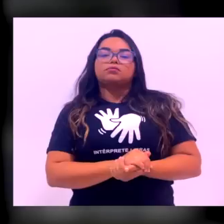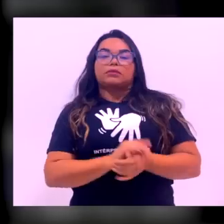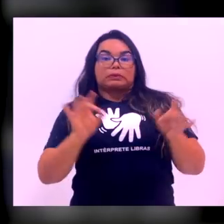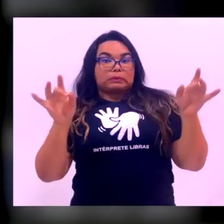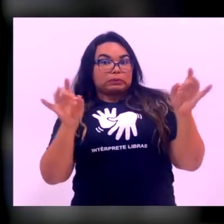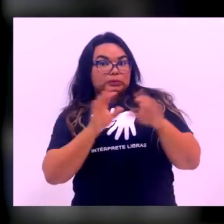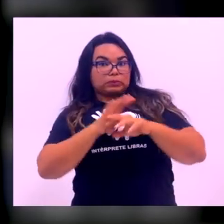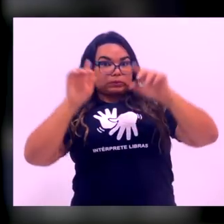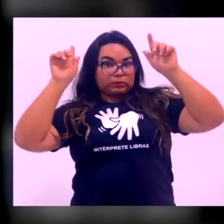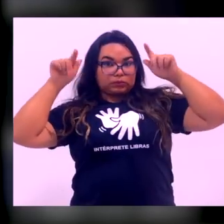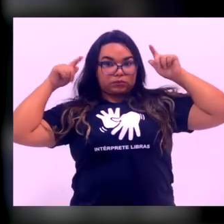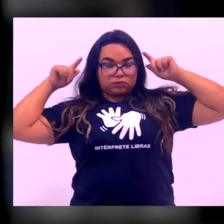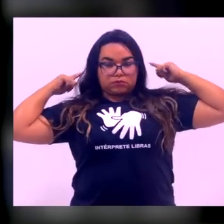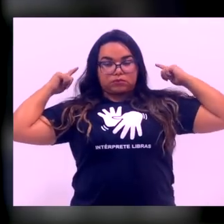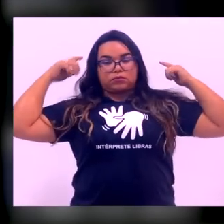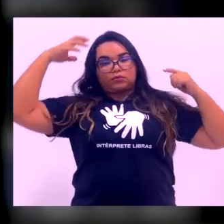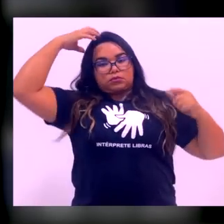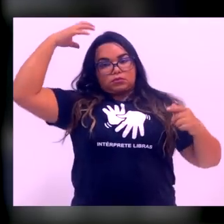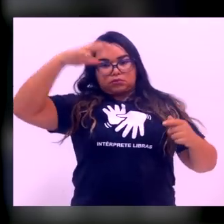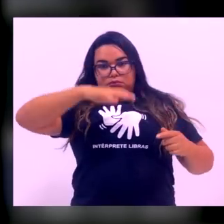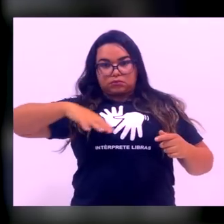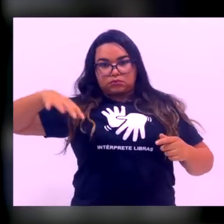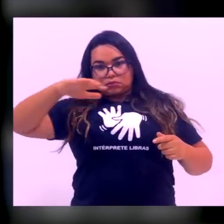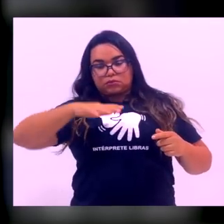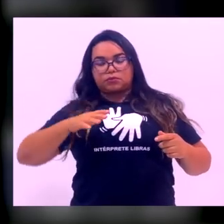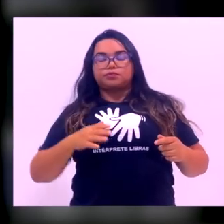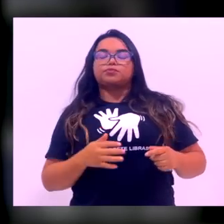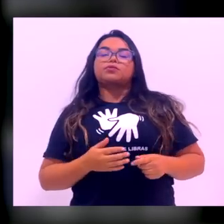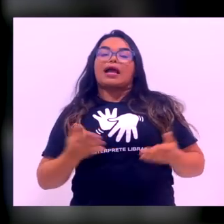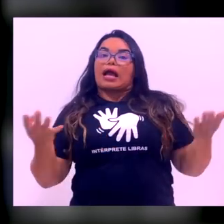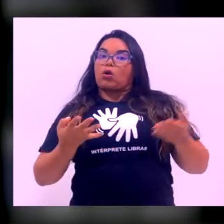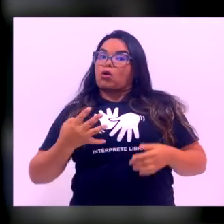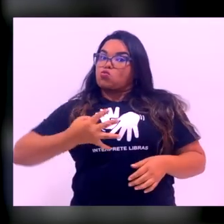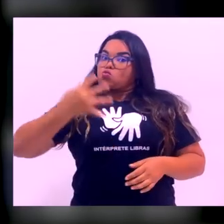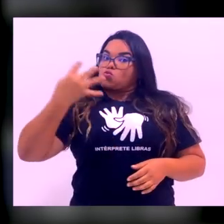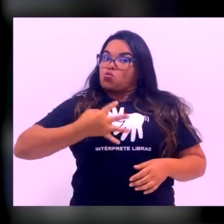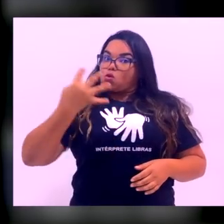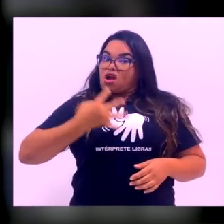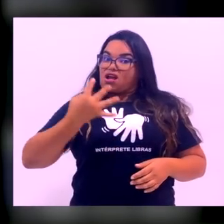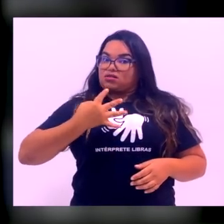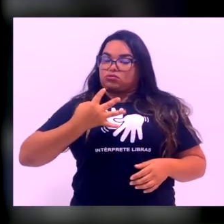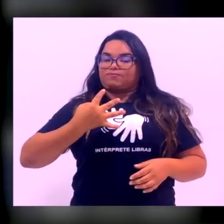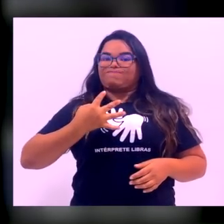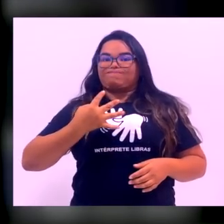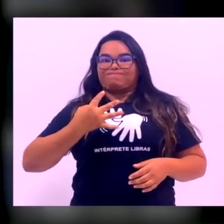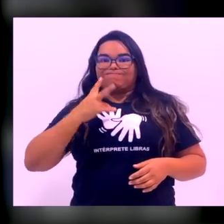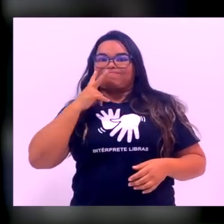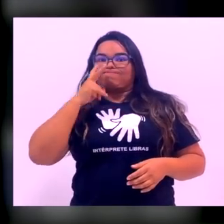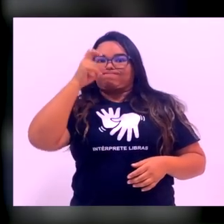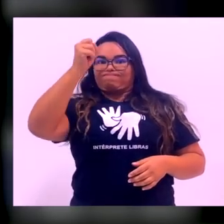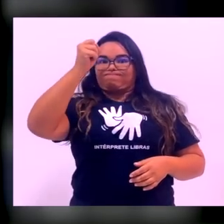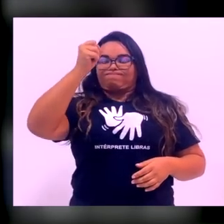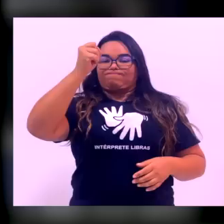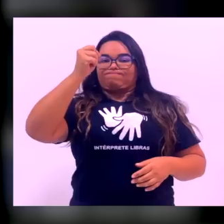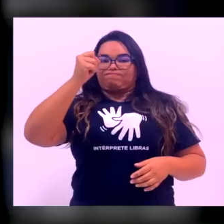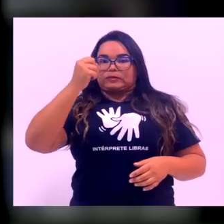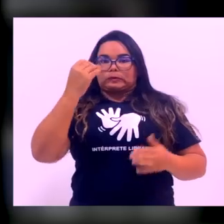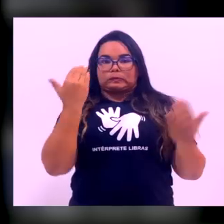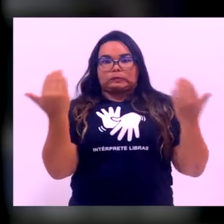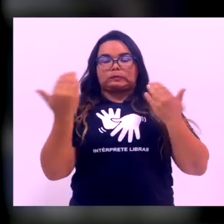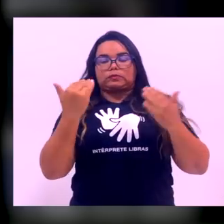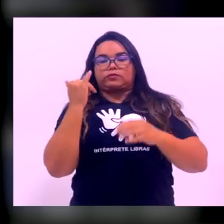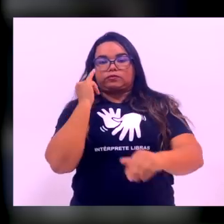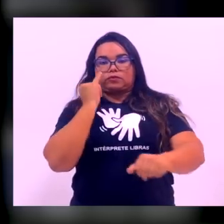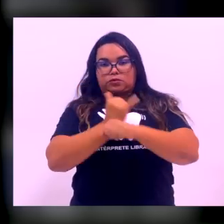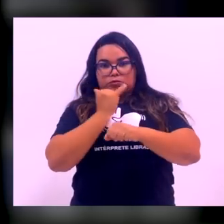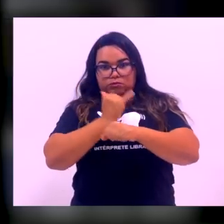Finalmente, depois do Império Grego, Daniel 2:40, houve um quarto reino, forte como ferro.